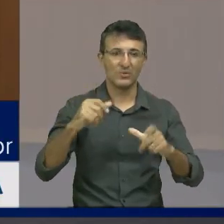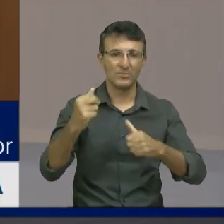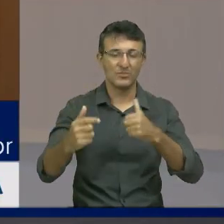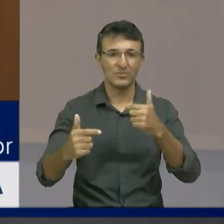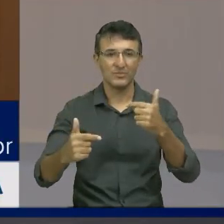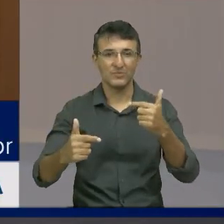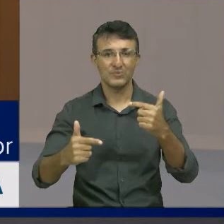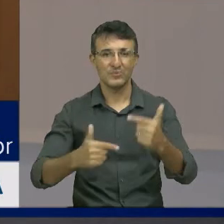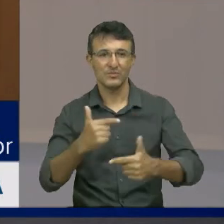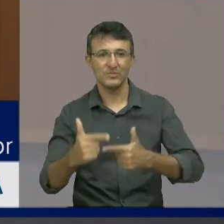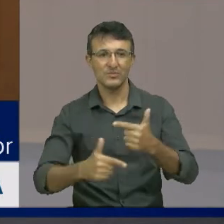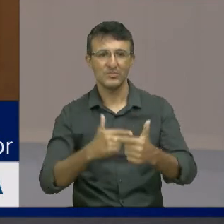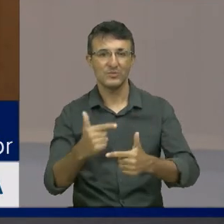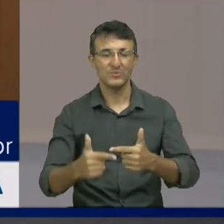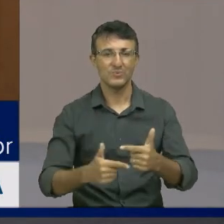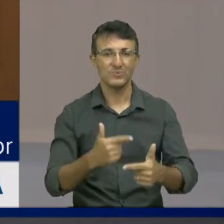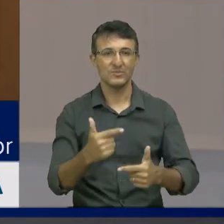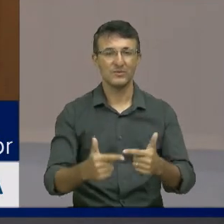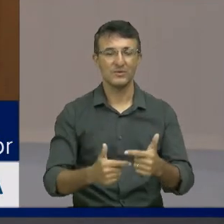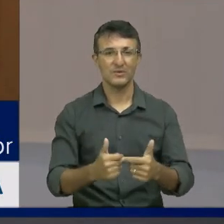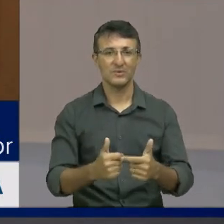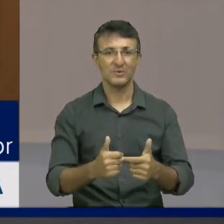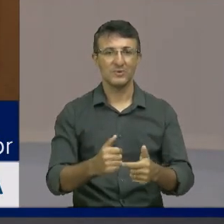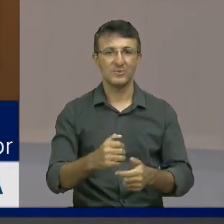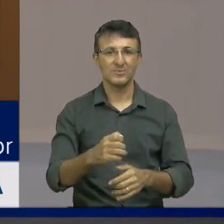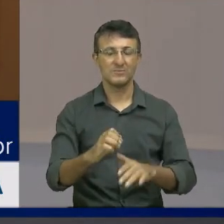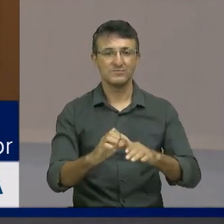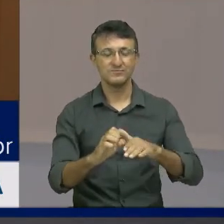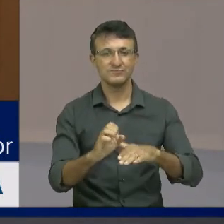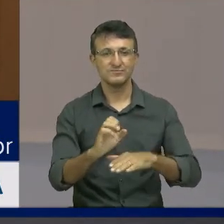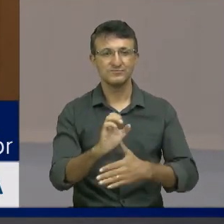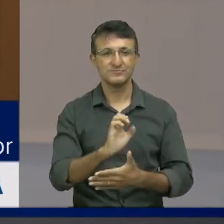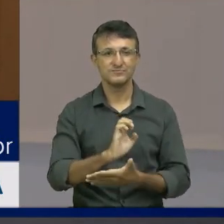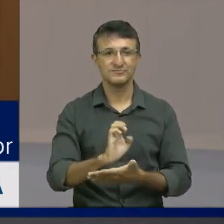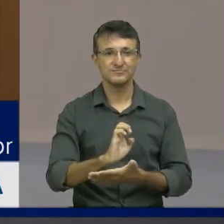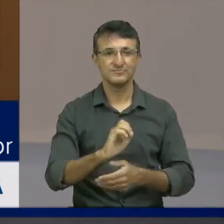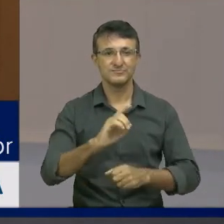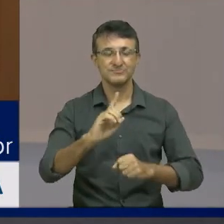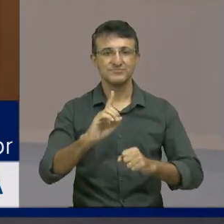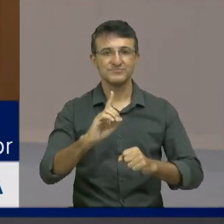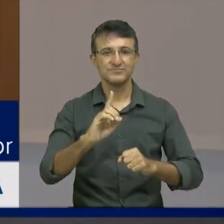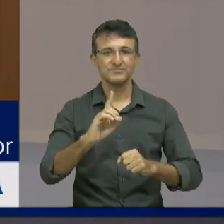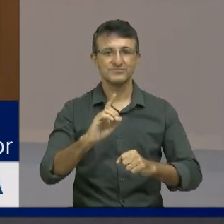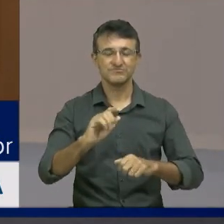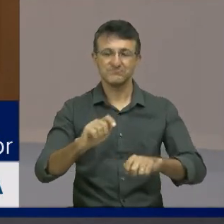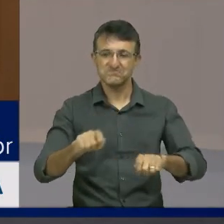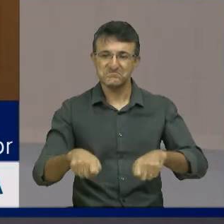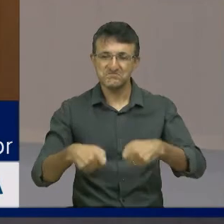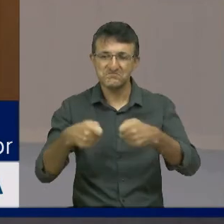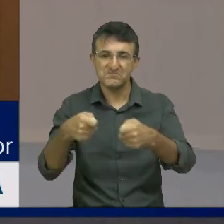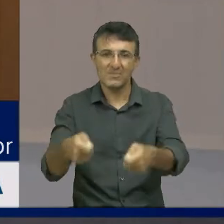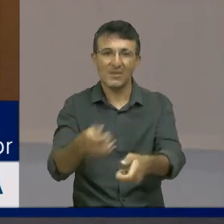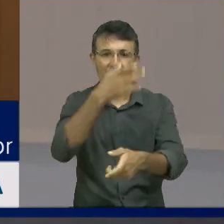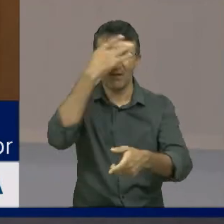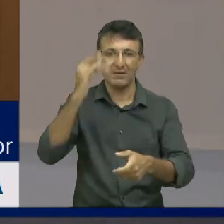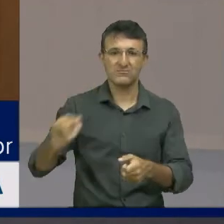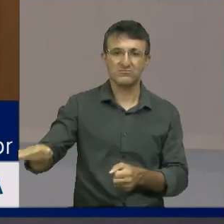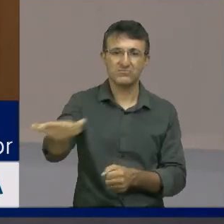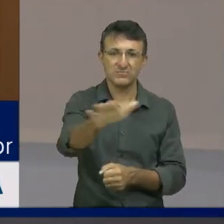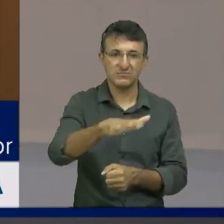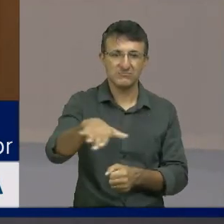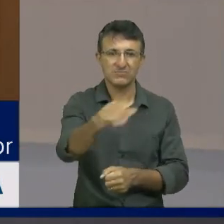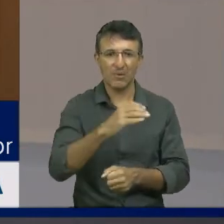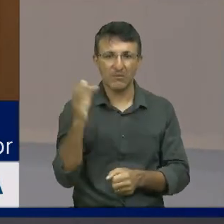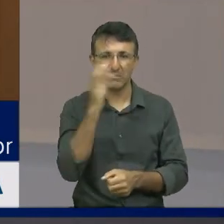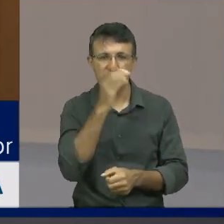Dimas, onde vai dar ao cidadão maior agilidade nas suas demandas,